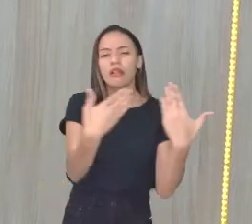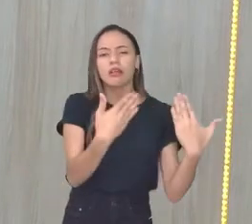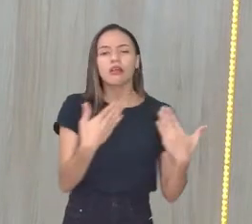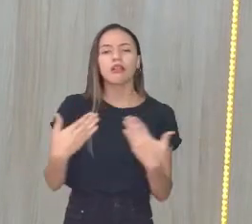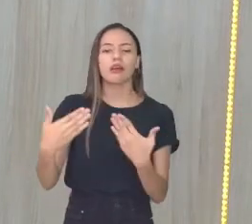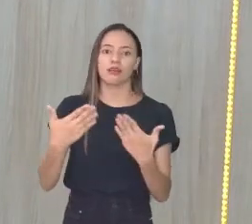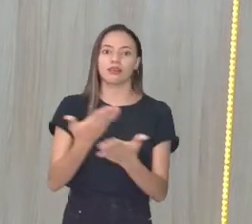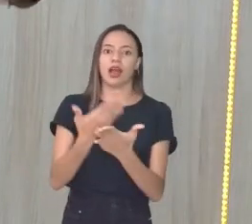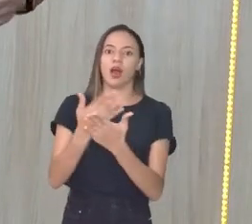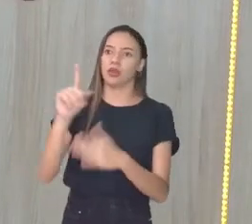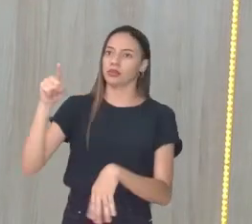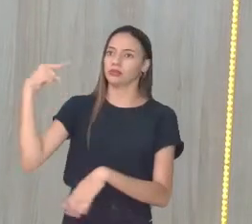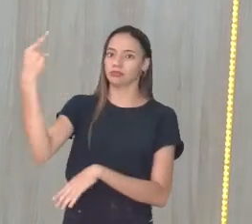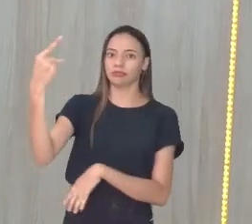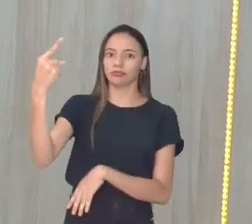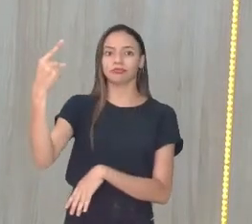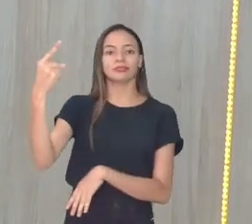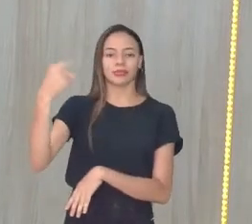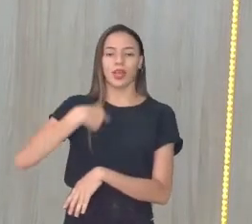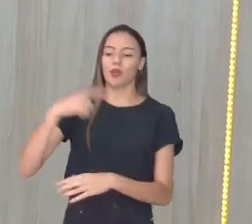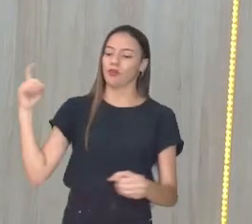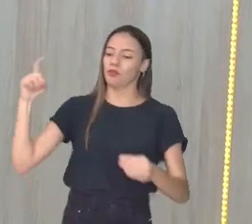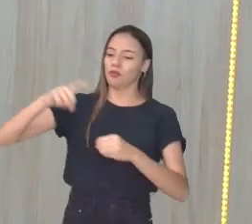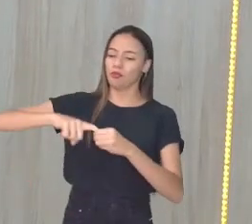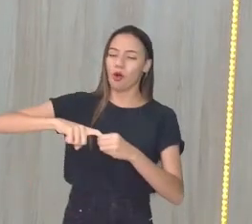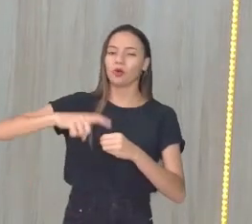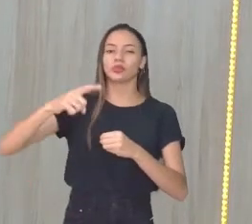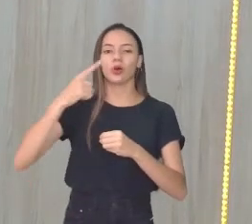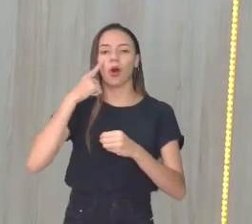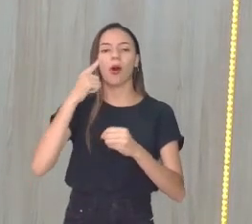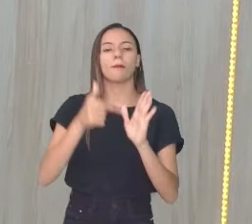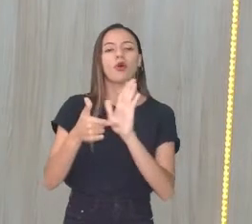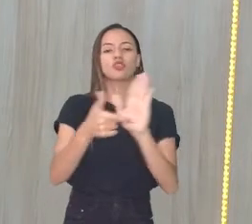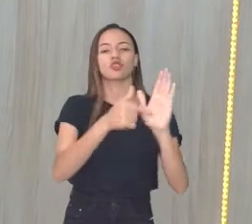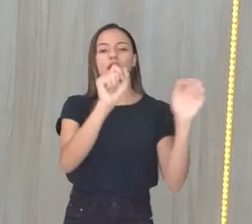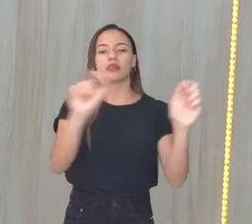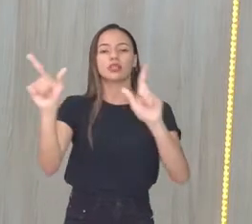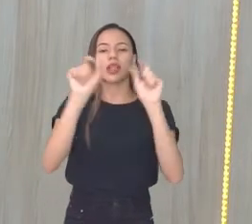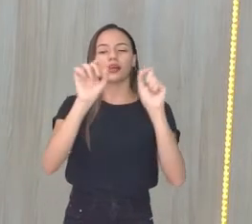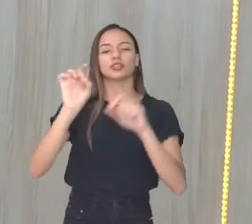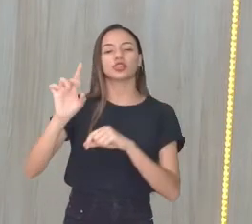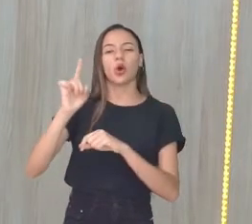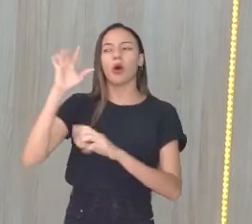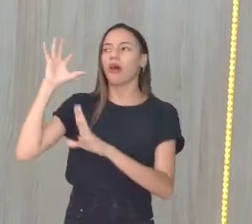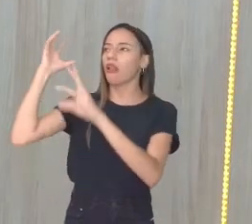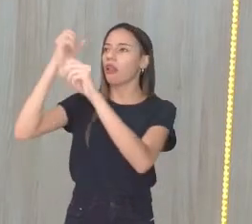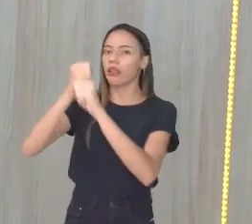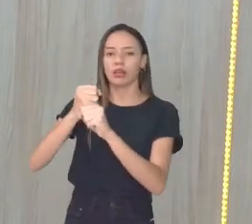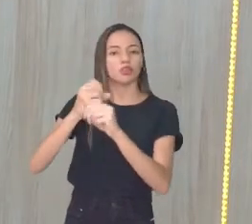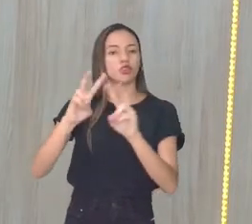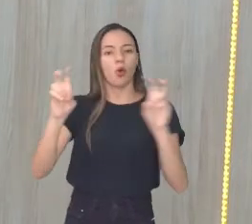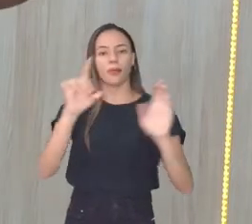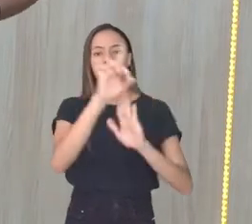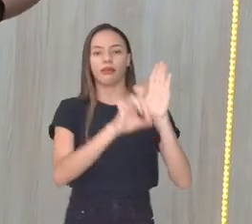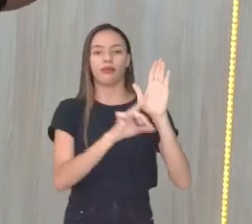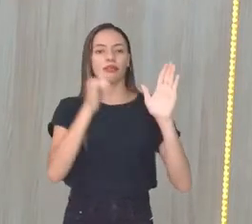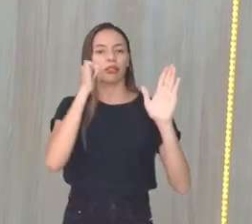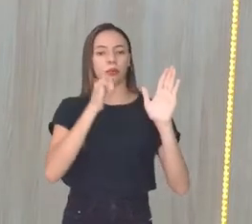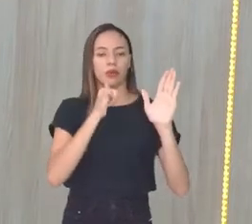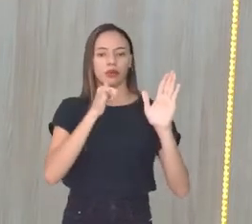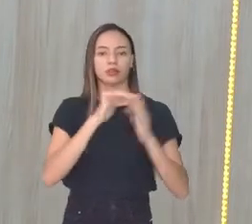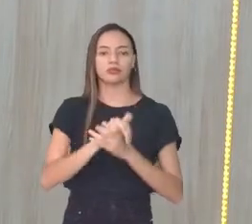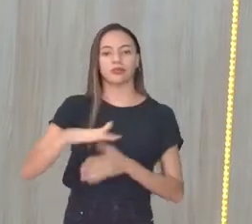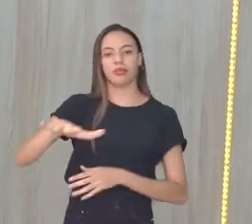na aula que vem, e a gente retoma esses últimos slides só para a gente refrescar a questão dos direitos, né, das mulheres